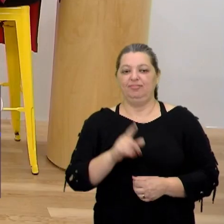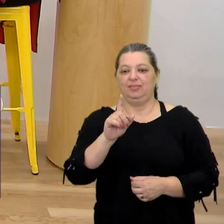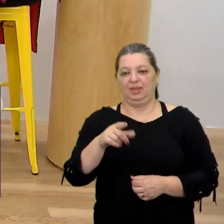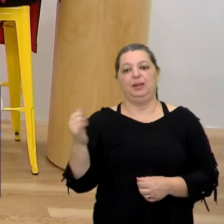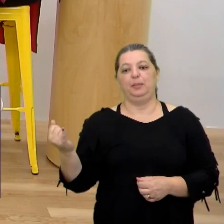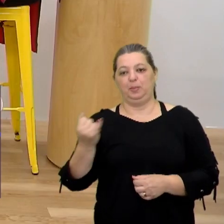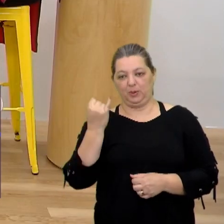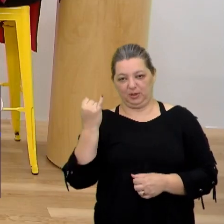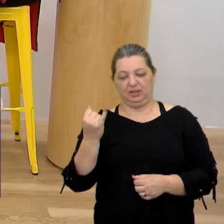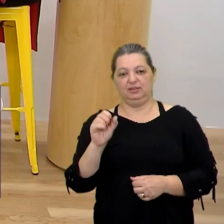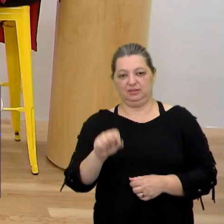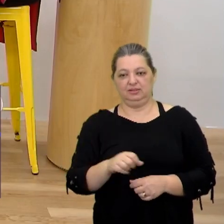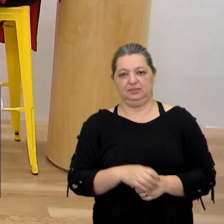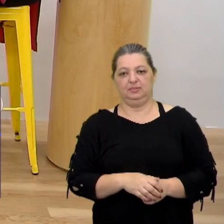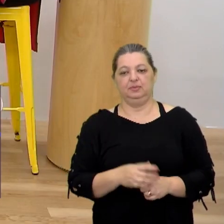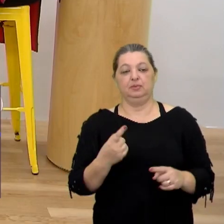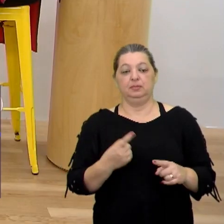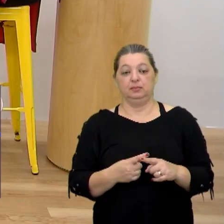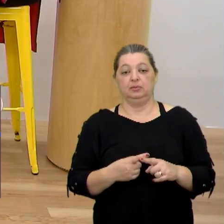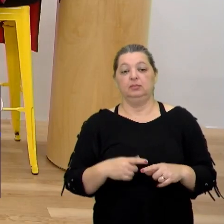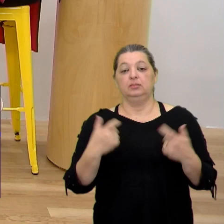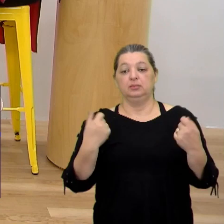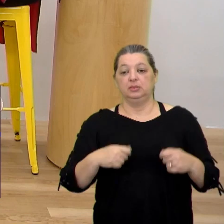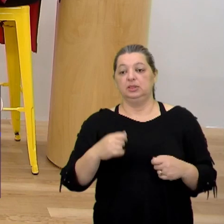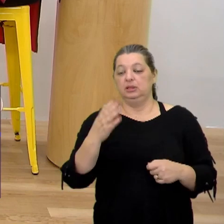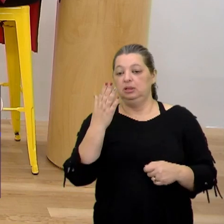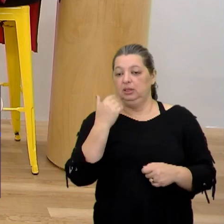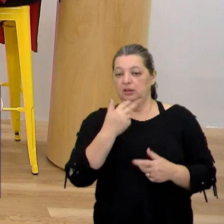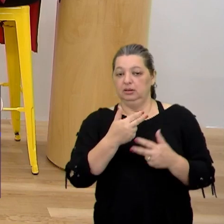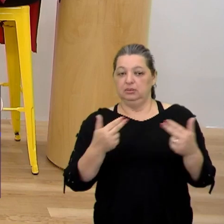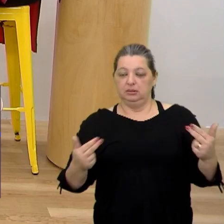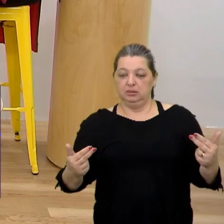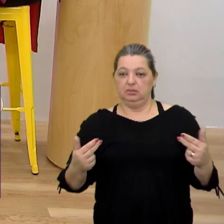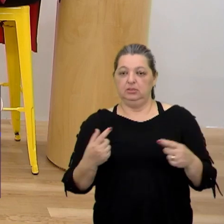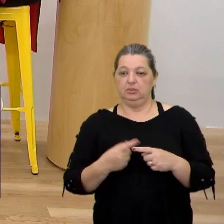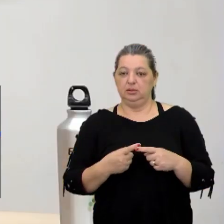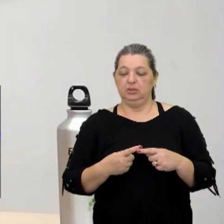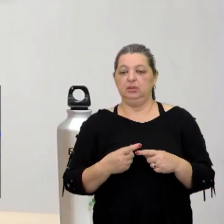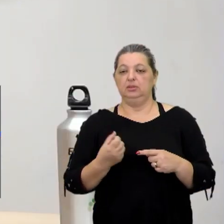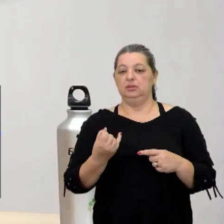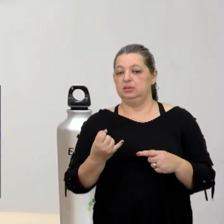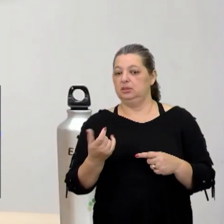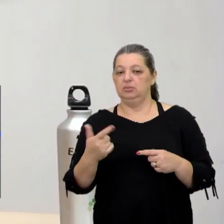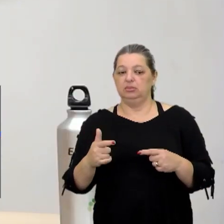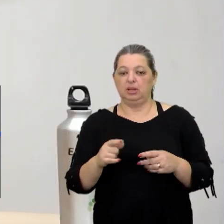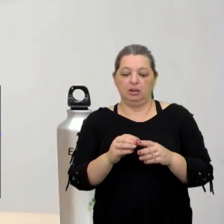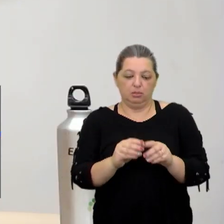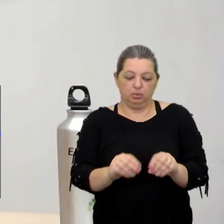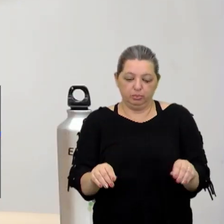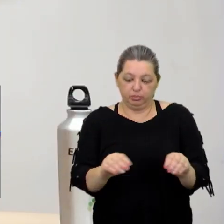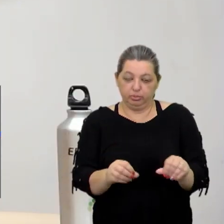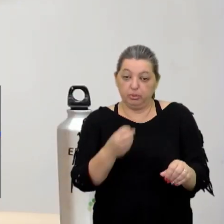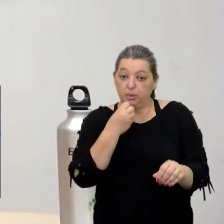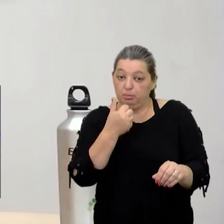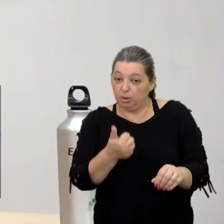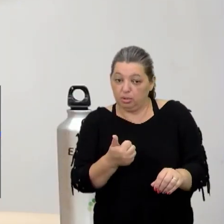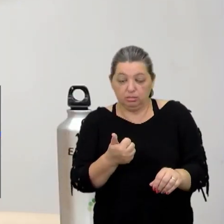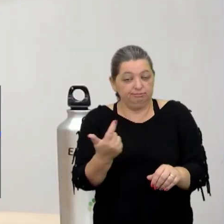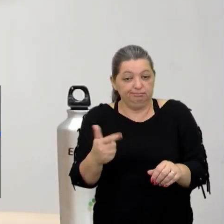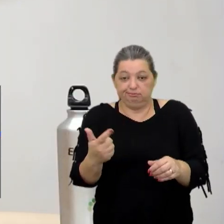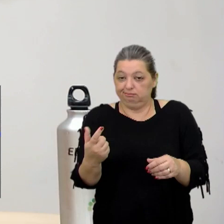né? Para termos nossa alimentação, mas ela também falou que sem solo fértil, nada feito. E a